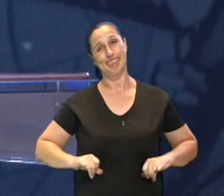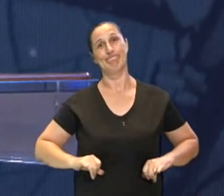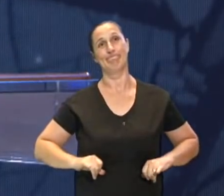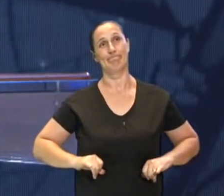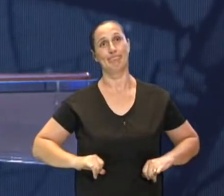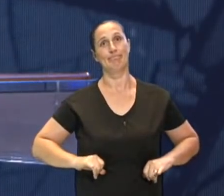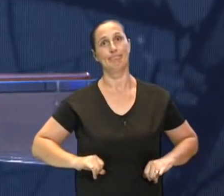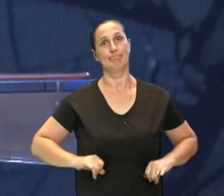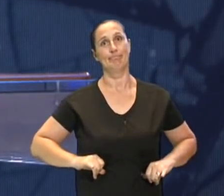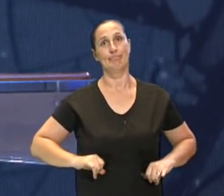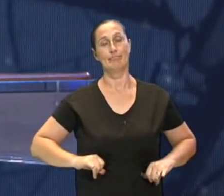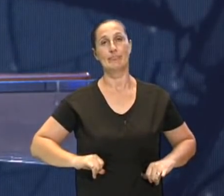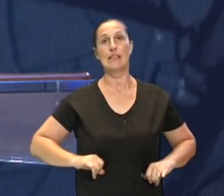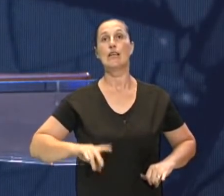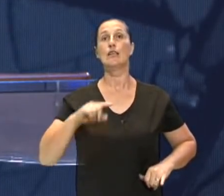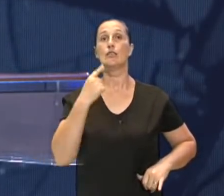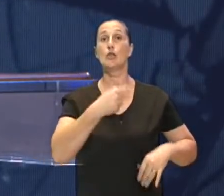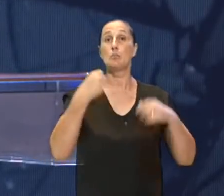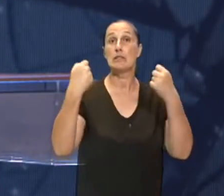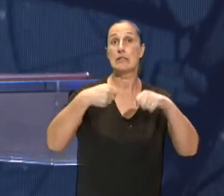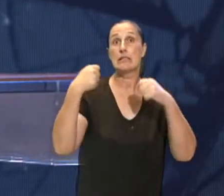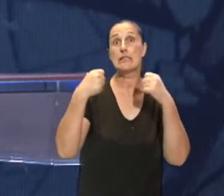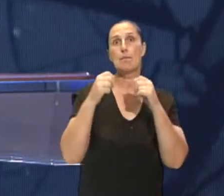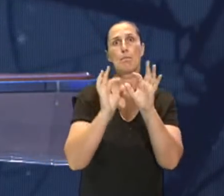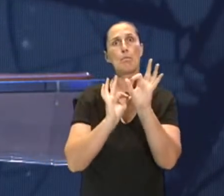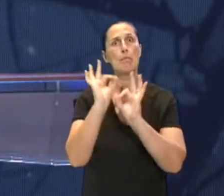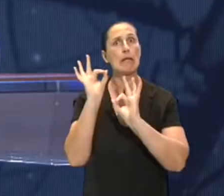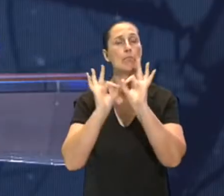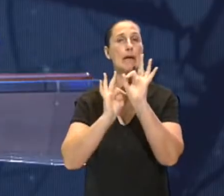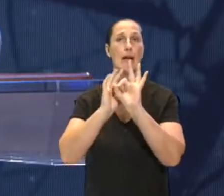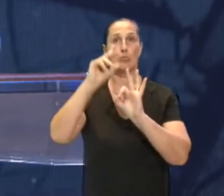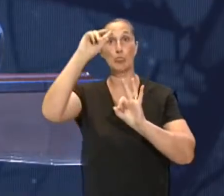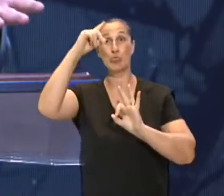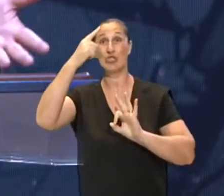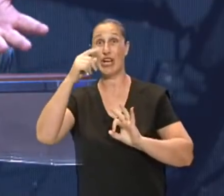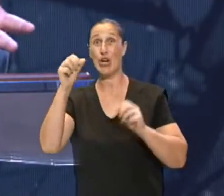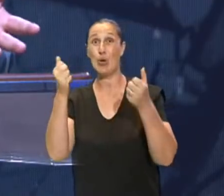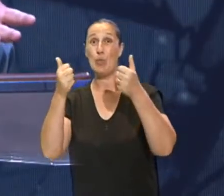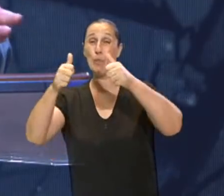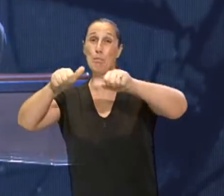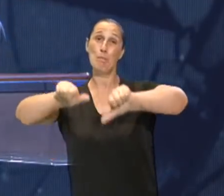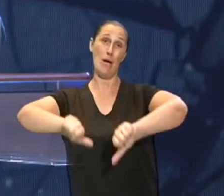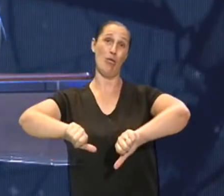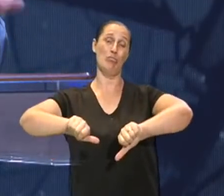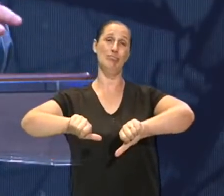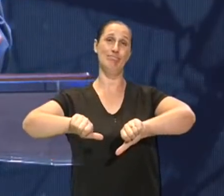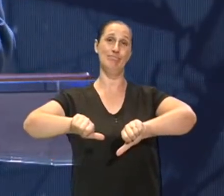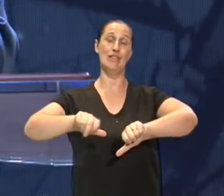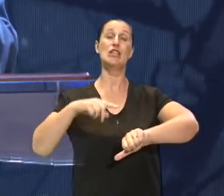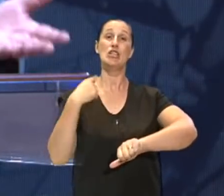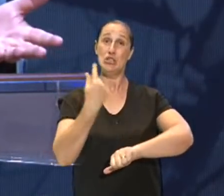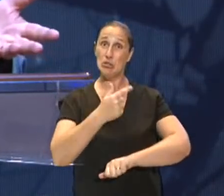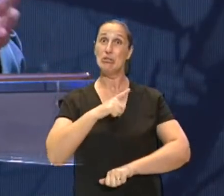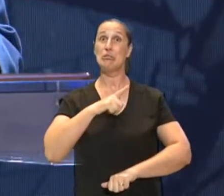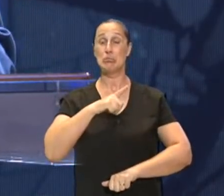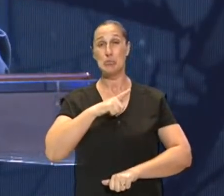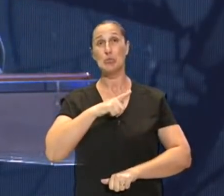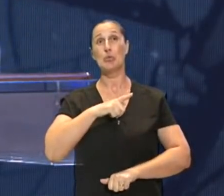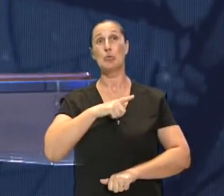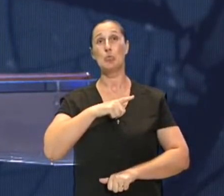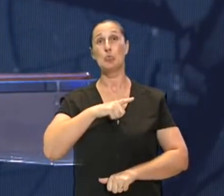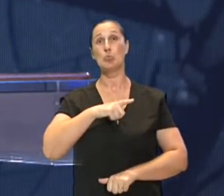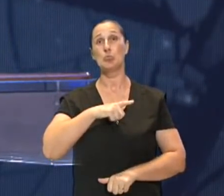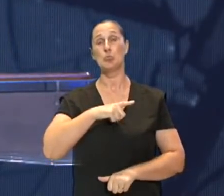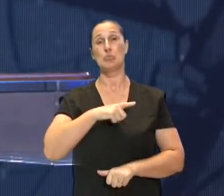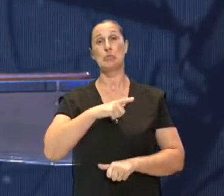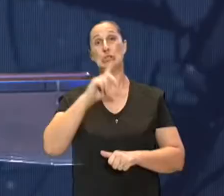E que a gente tem que estar preparado para o dia mau, não é? E o dia mau chegou, nós estamos vivendo um dia horrível.